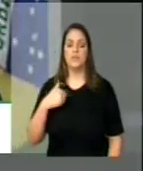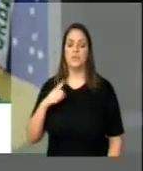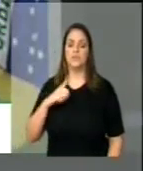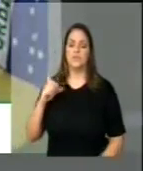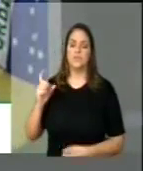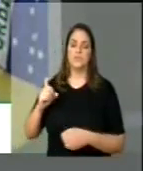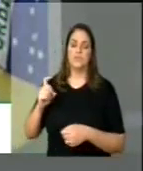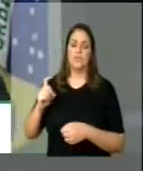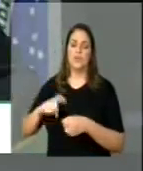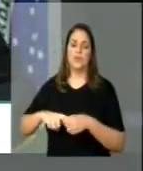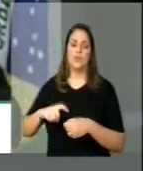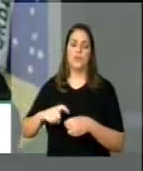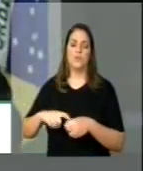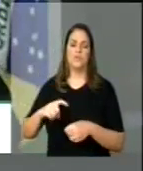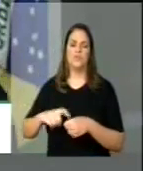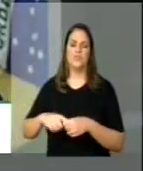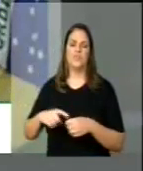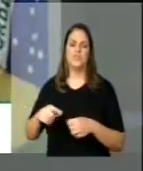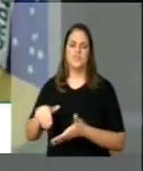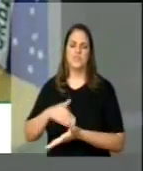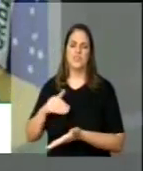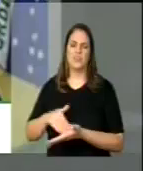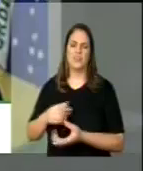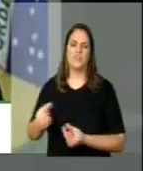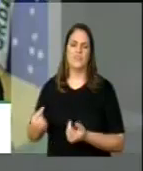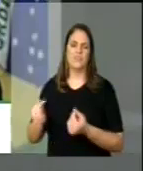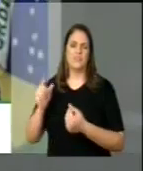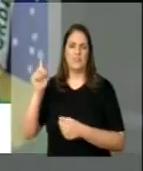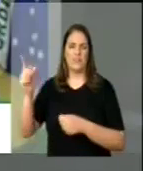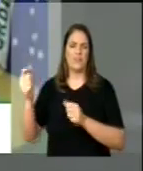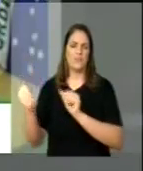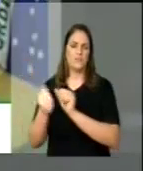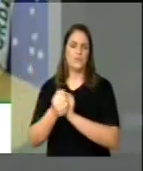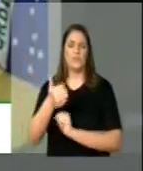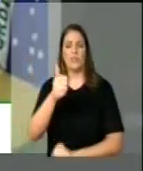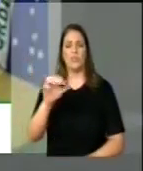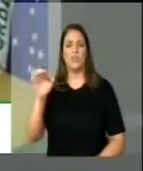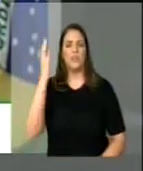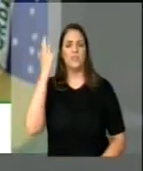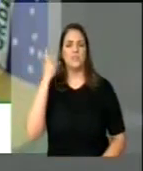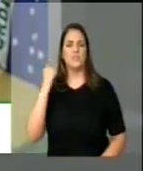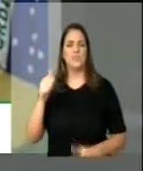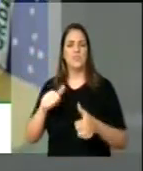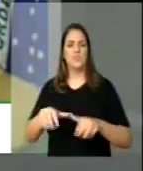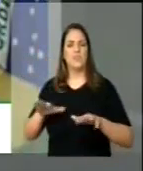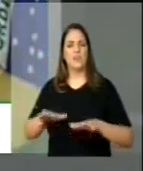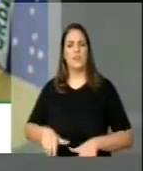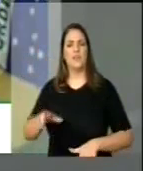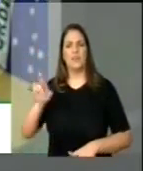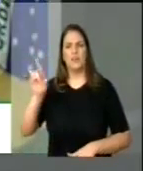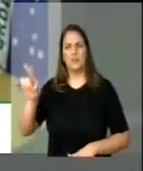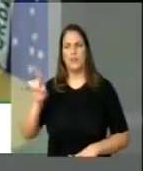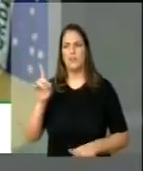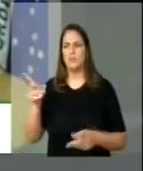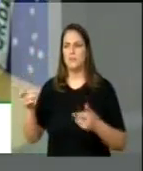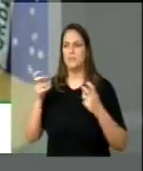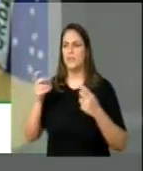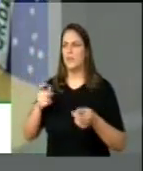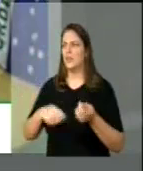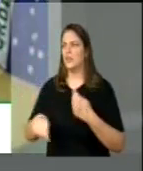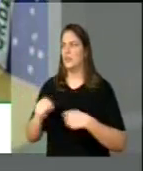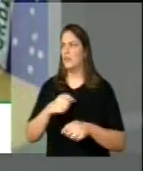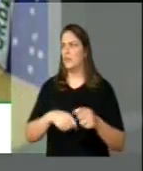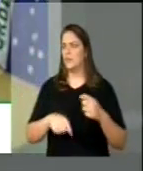com a Secretaria da Fazenda de Berlim Ocidental. Depois de 10 dias em Berlim Ocidental, desfrutando daquela pujança da